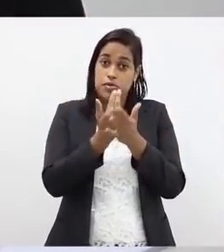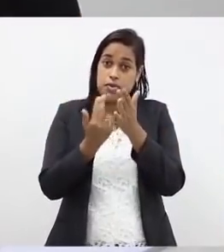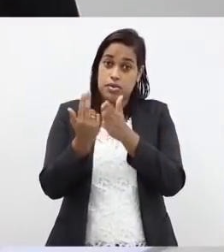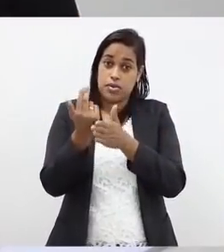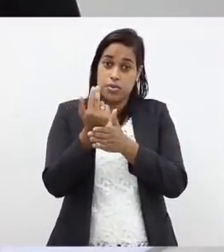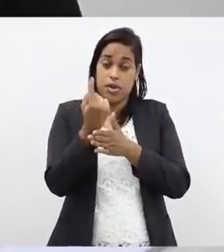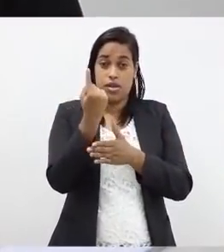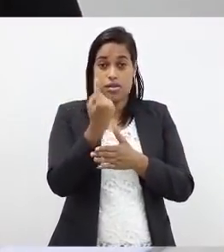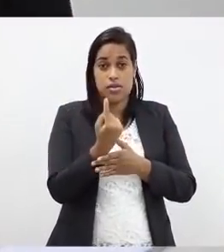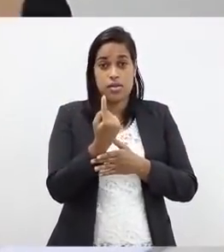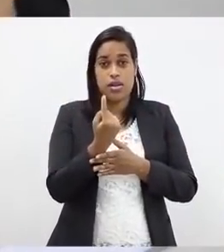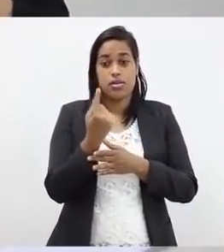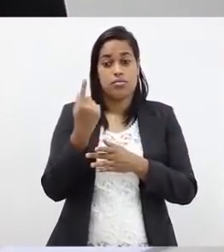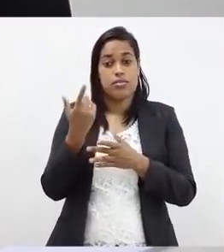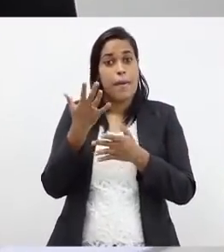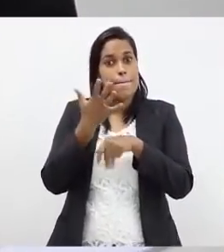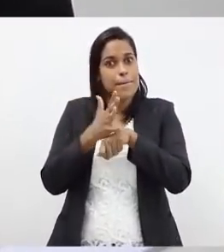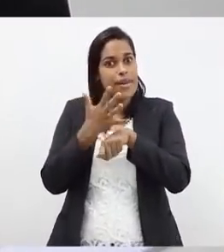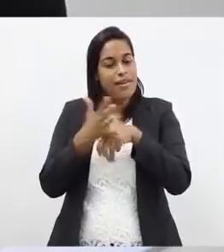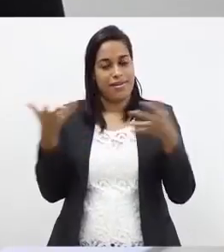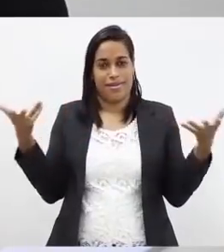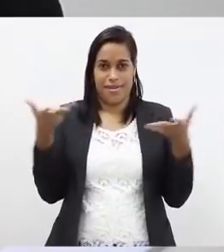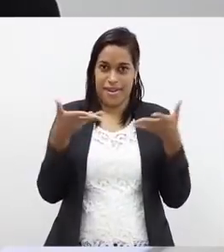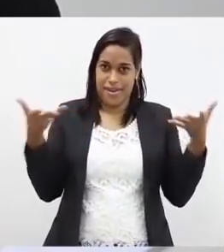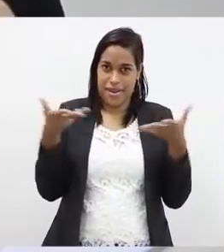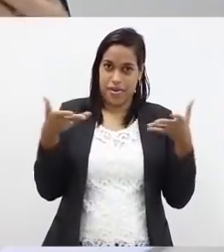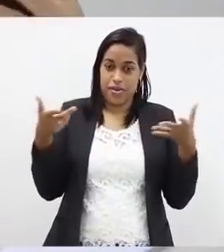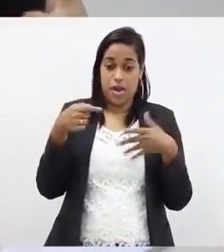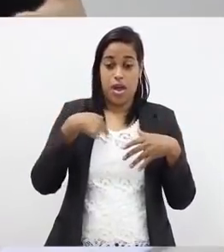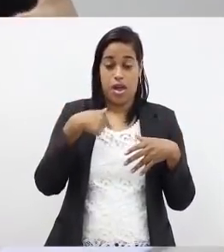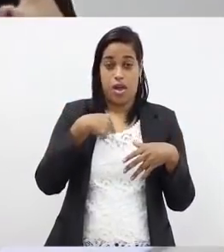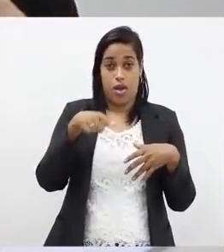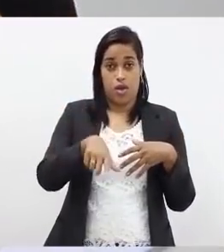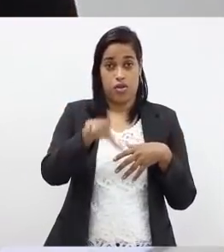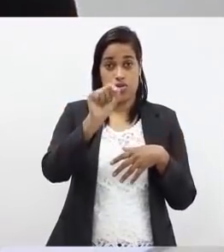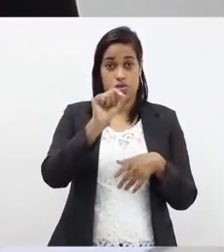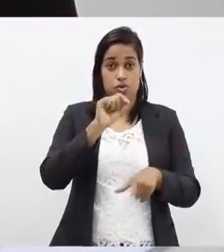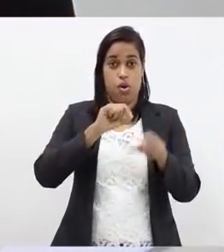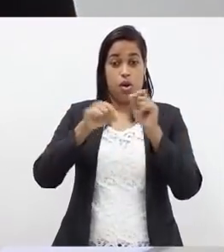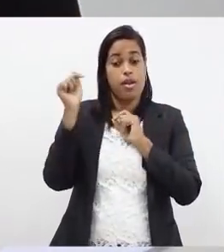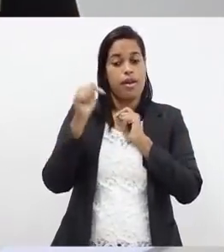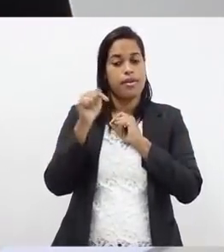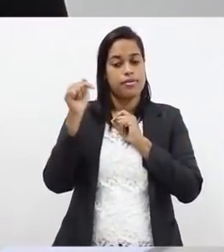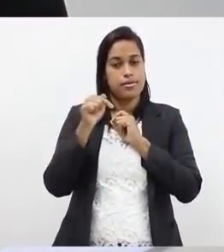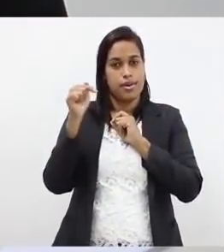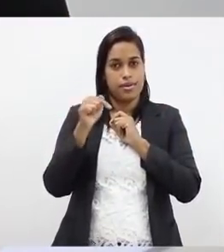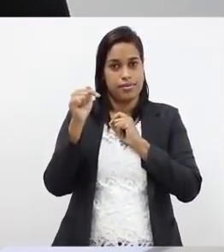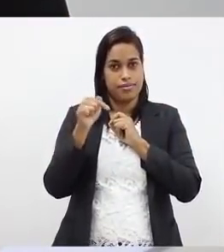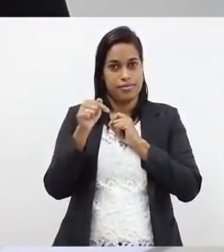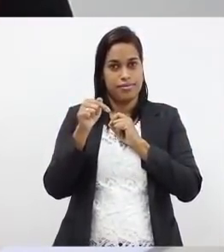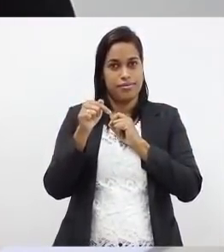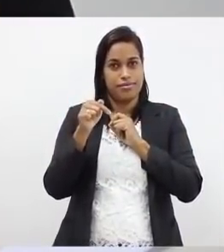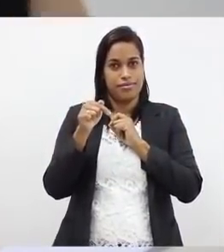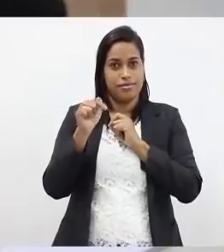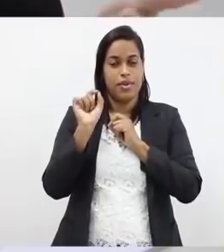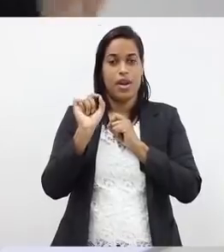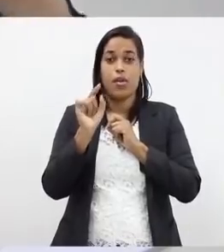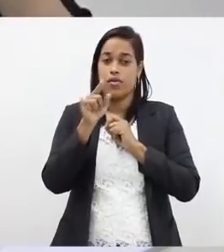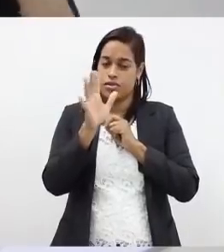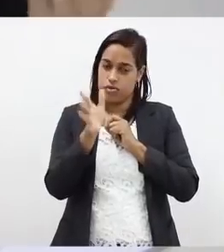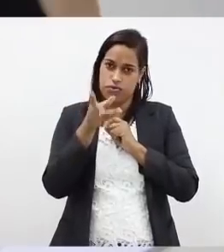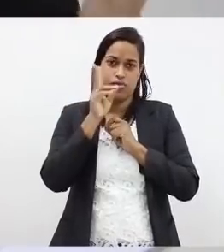desenho de uma peça na prática. A peça que eu escolhi para trabalhar é essa peça daqui. É uma peça que vocês